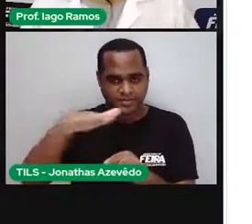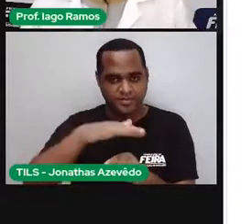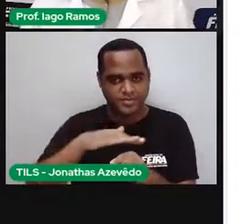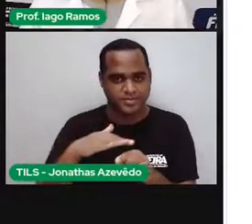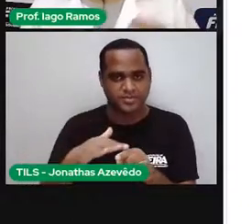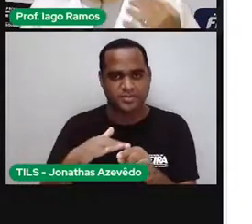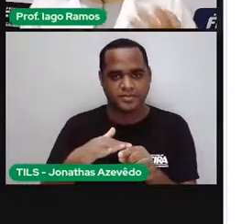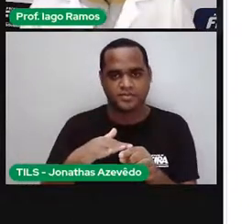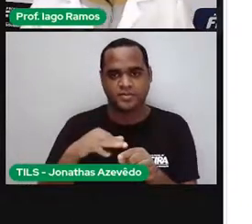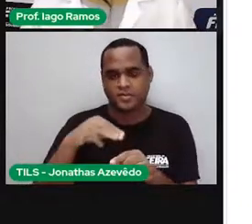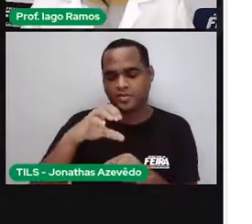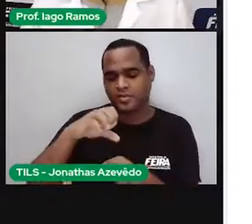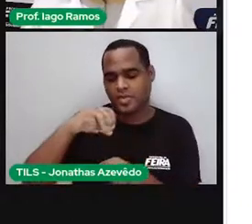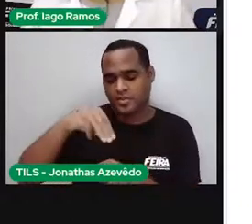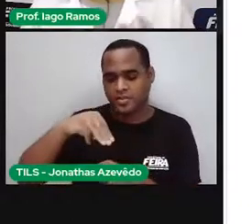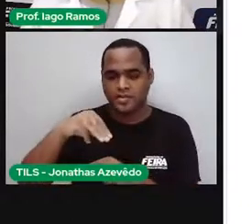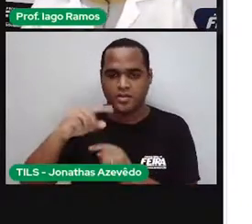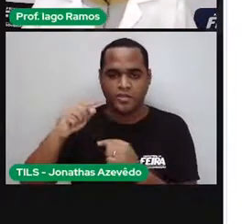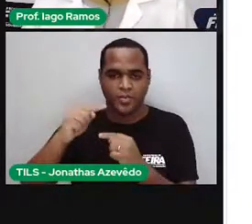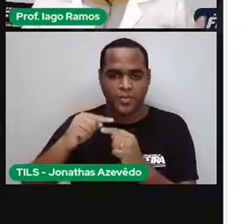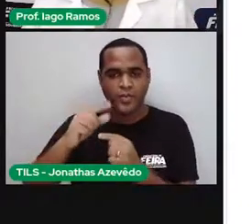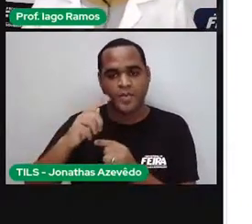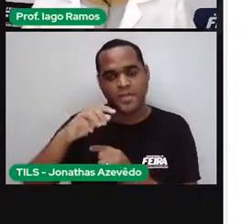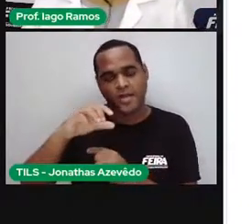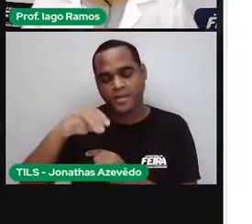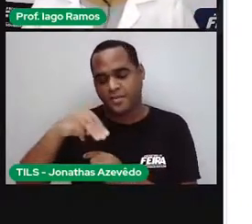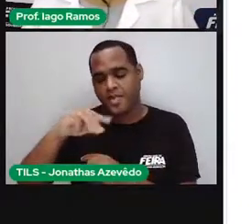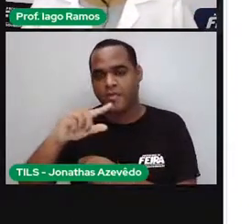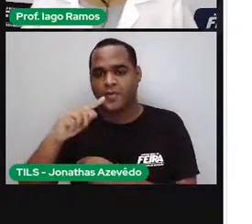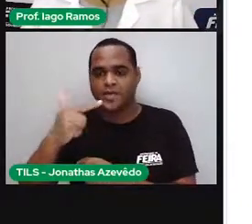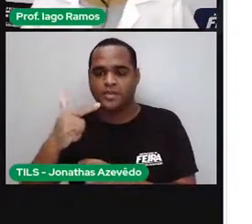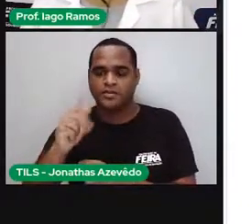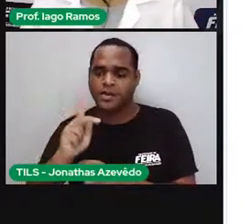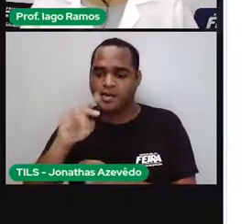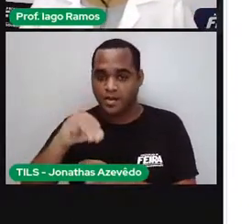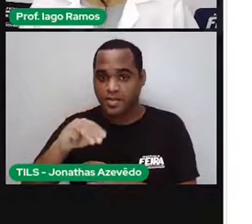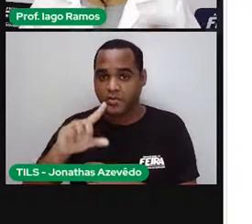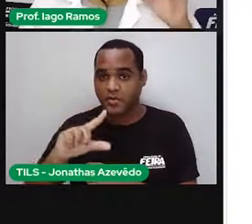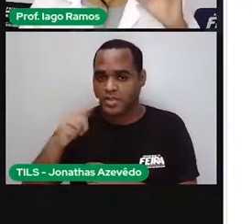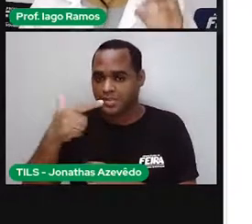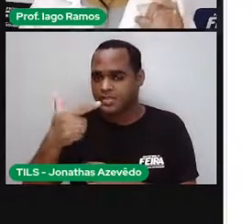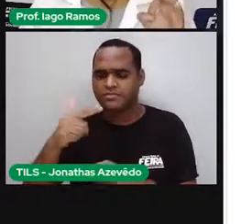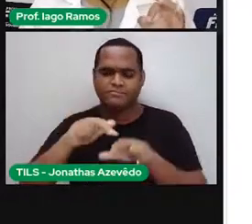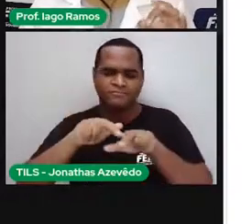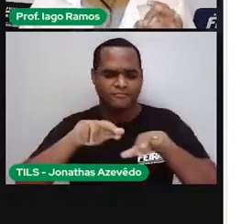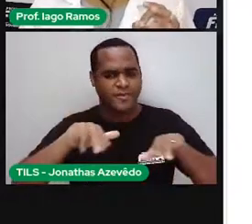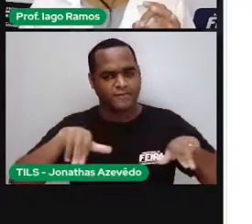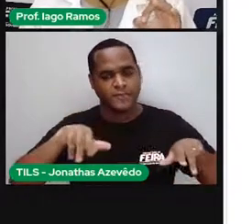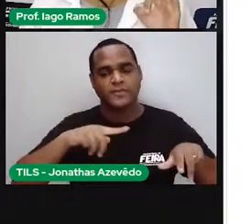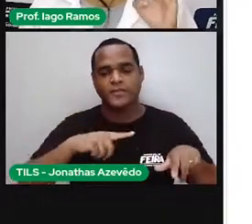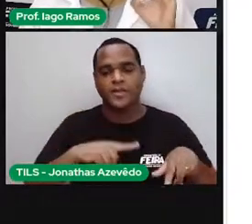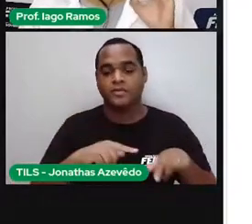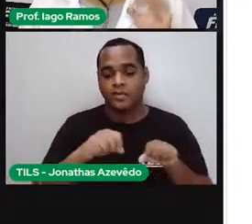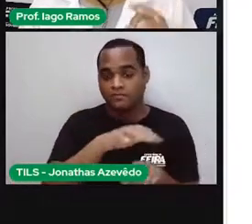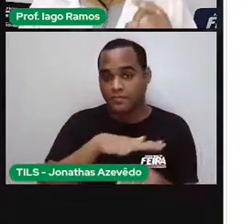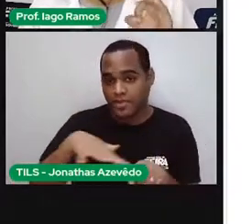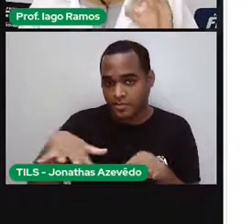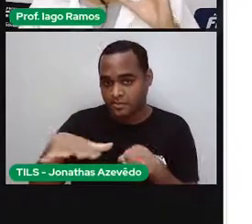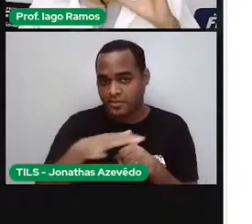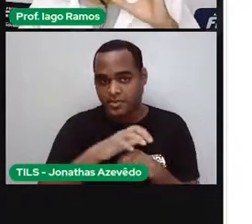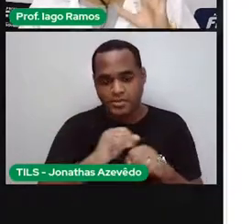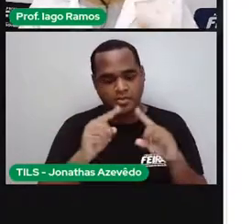me metro quadrado centímetro quadrado metro quadrado quilômetro quadrado e por aí vai então a área desse retângulo